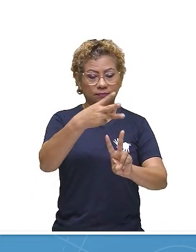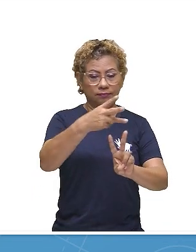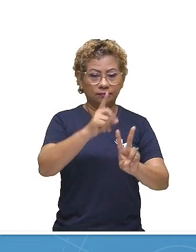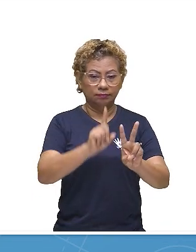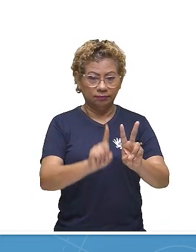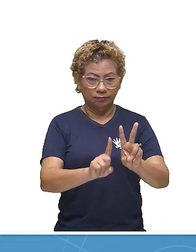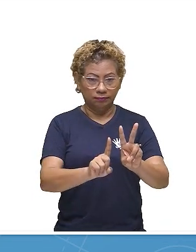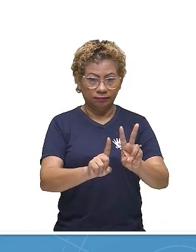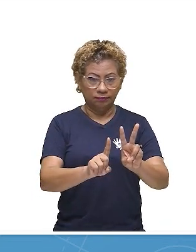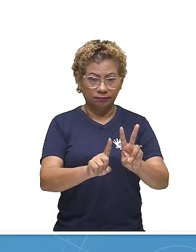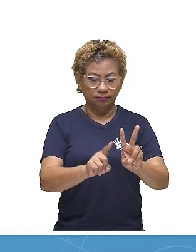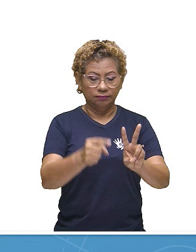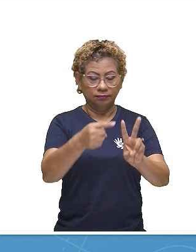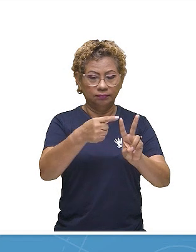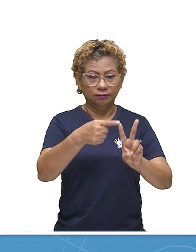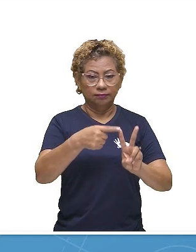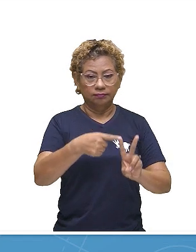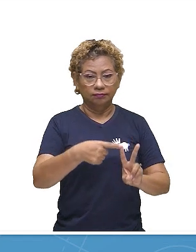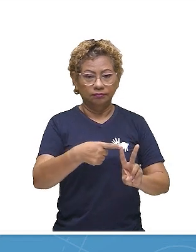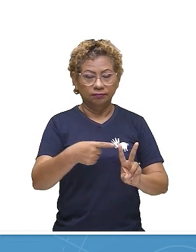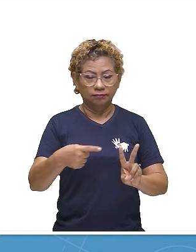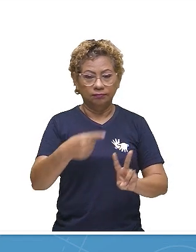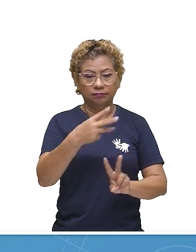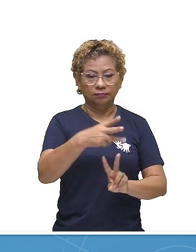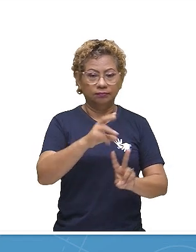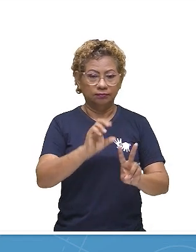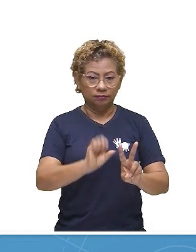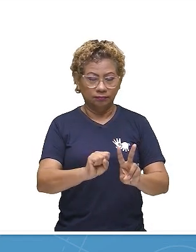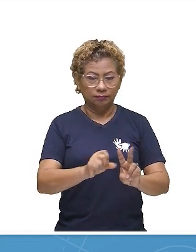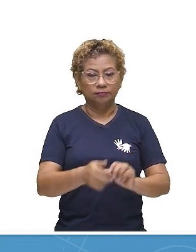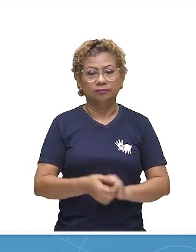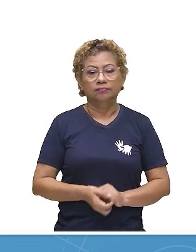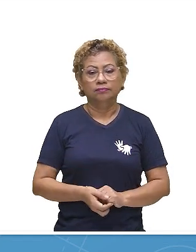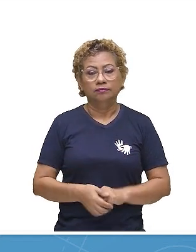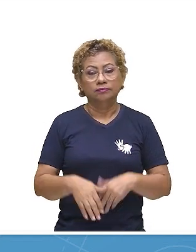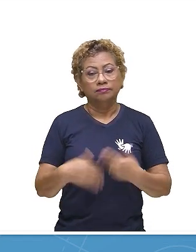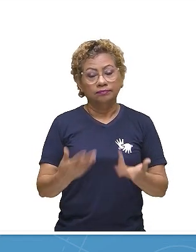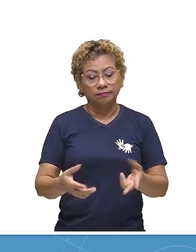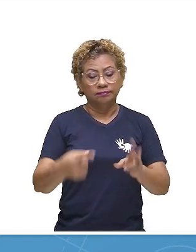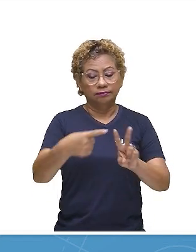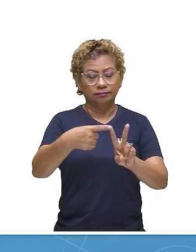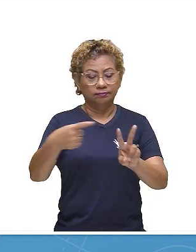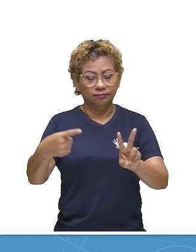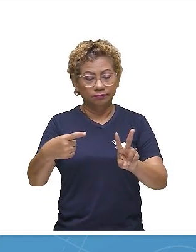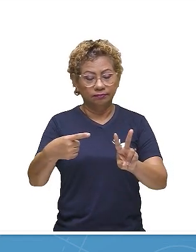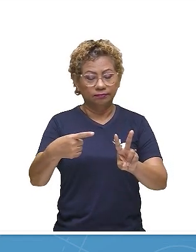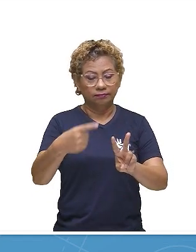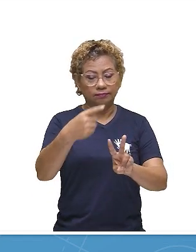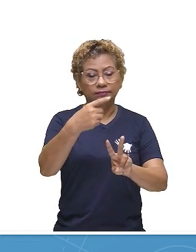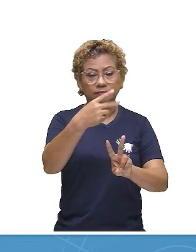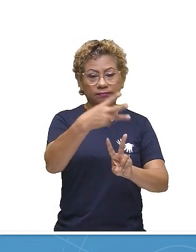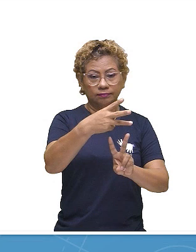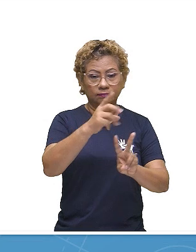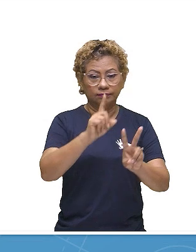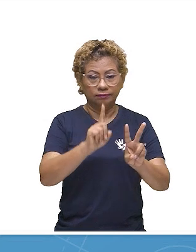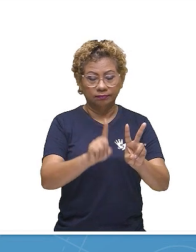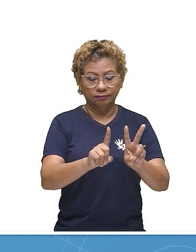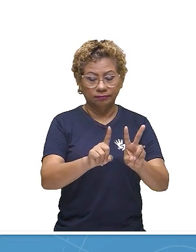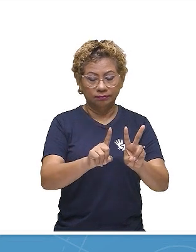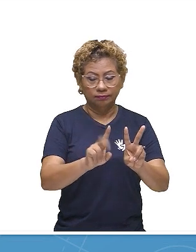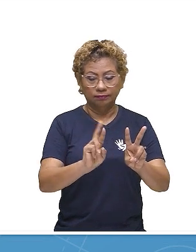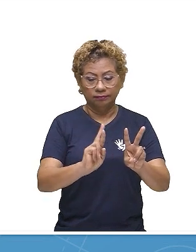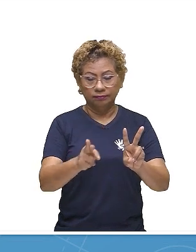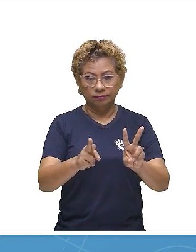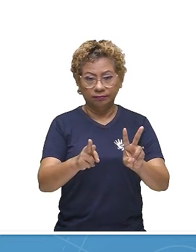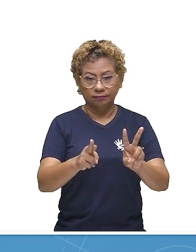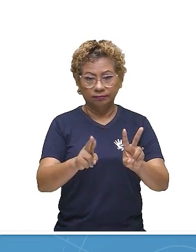de 8. Então, raiz cúbica de 1 é 1, porque 1 ao cubo é 1, 1 vezes 1 vezes 1 é 1. E raiz cúbica de